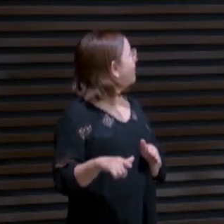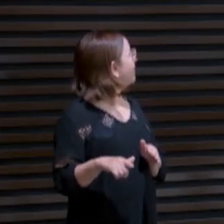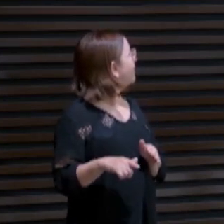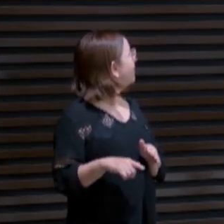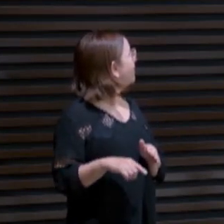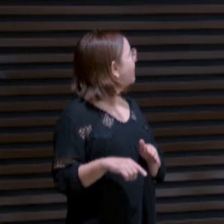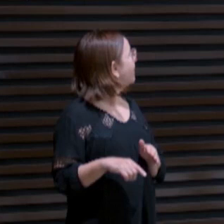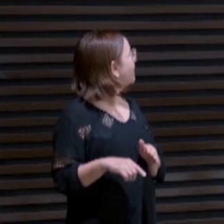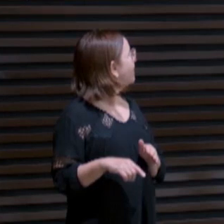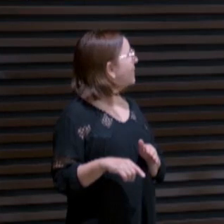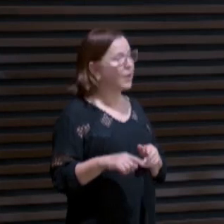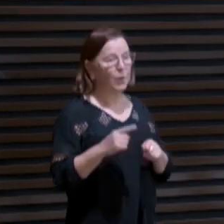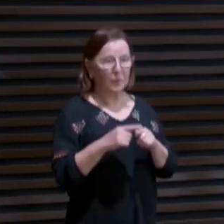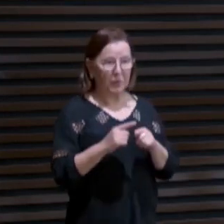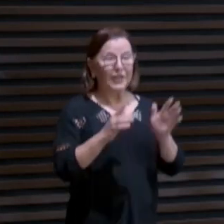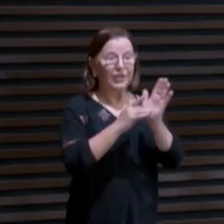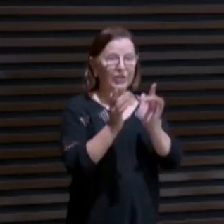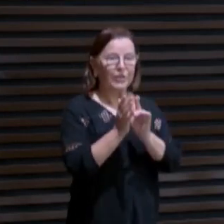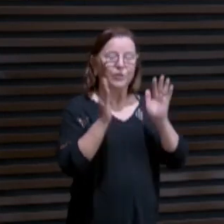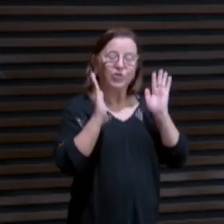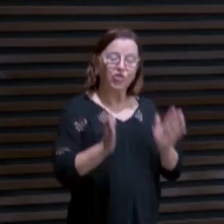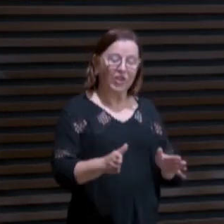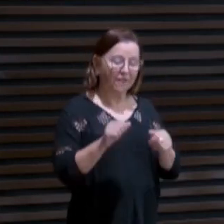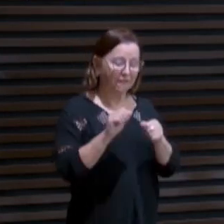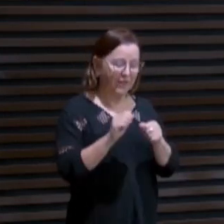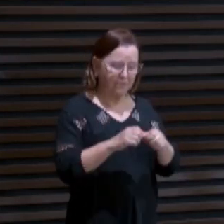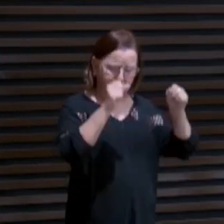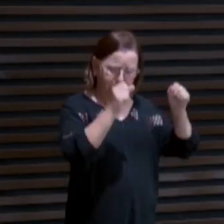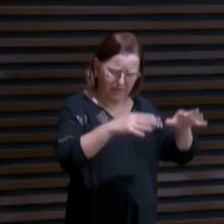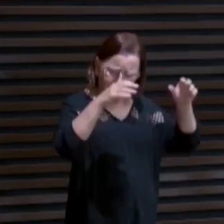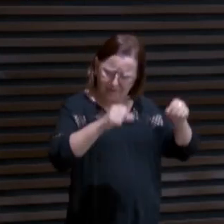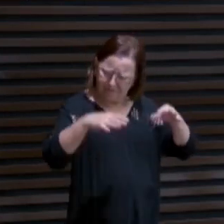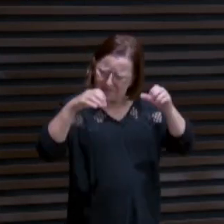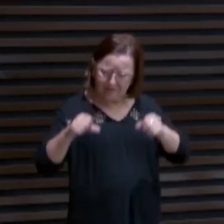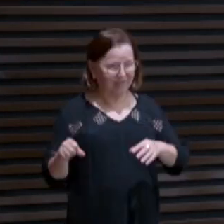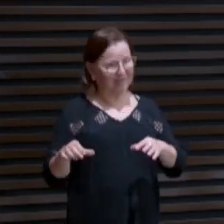Nas quais ele operara numerosos milagres.